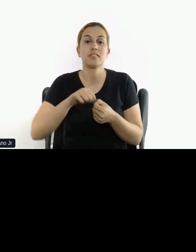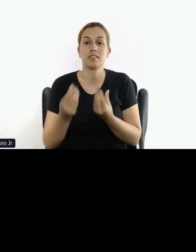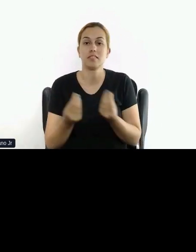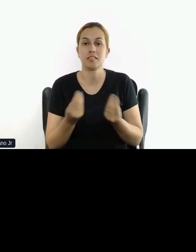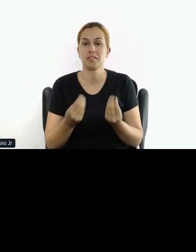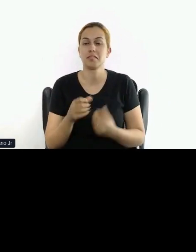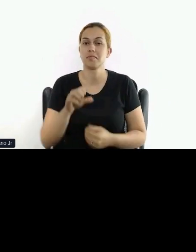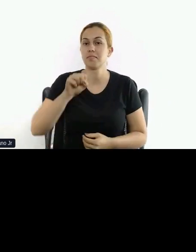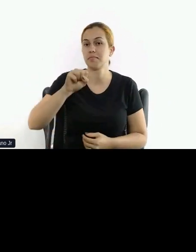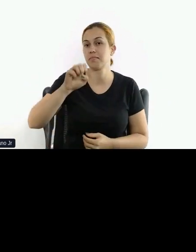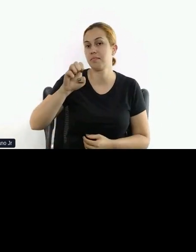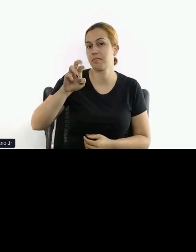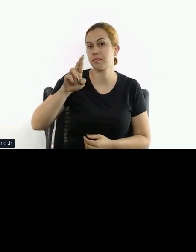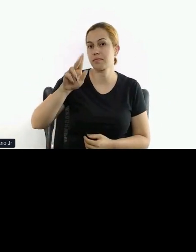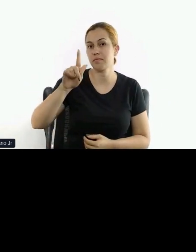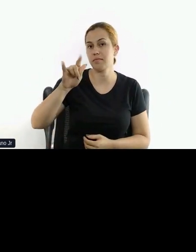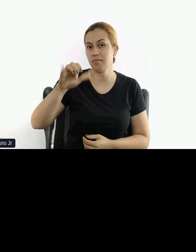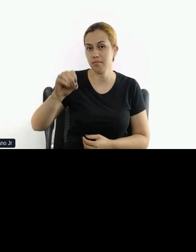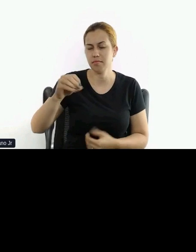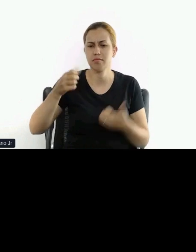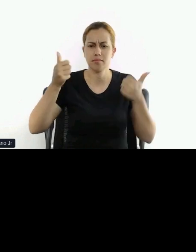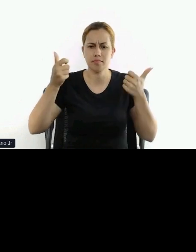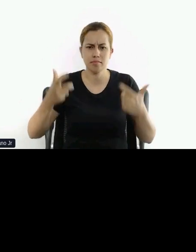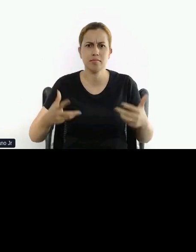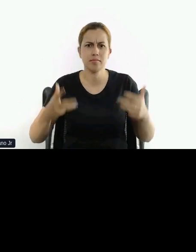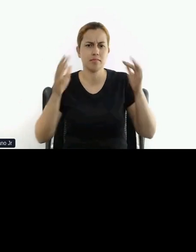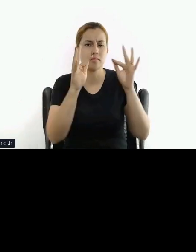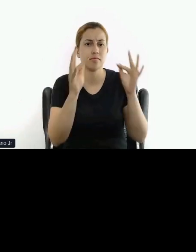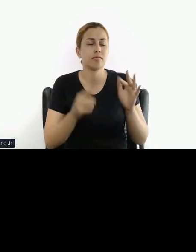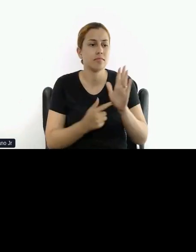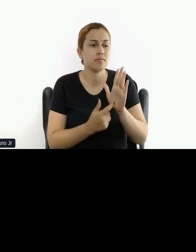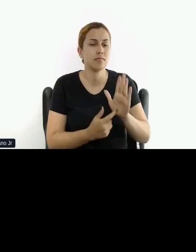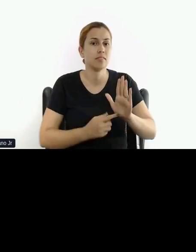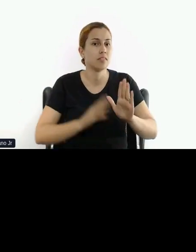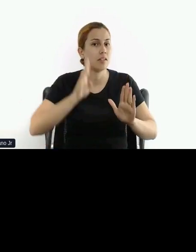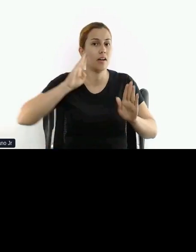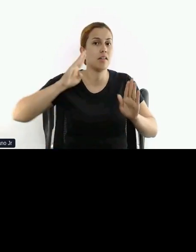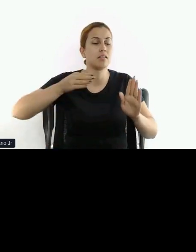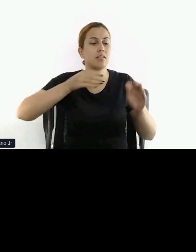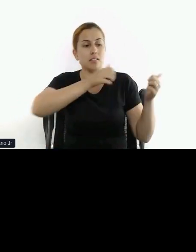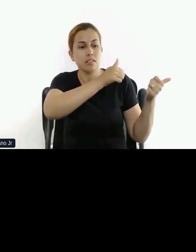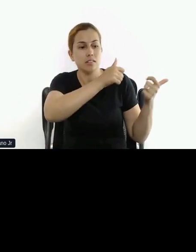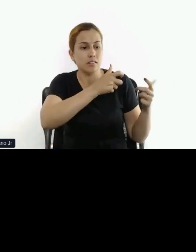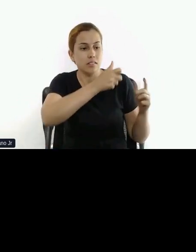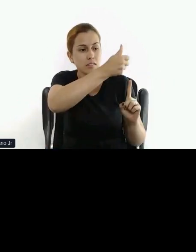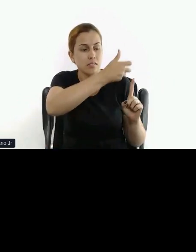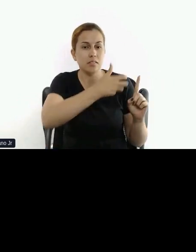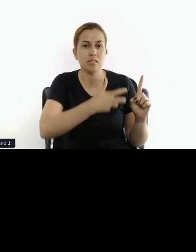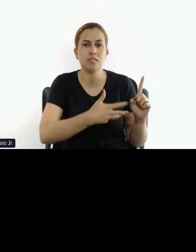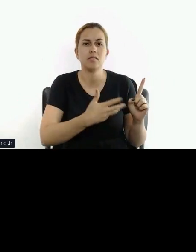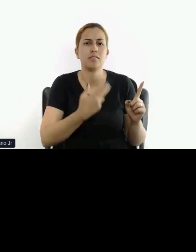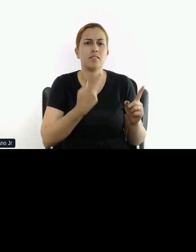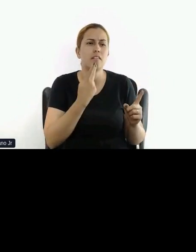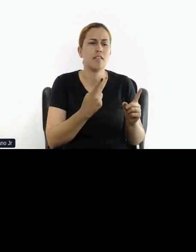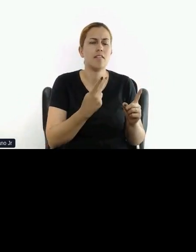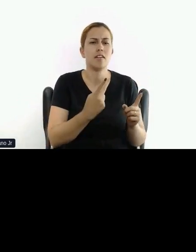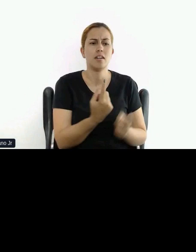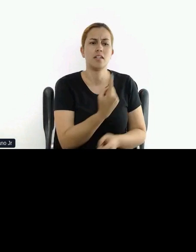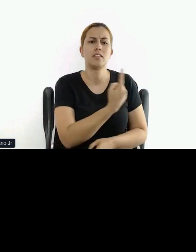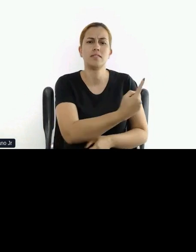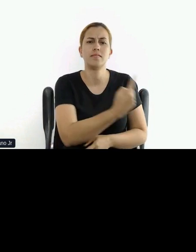palavras. Então, a intenção, a ideia inicial é que cada um se apresente, fale o que tem a ver vocês com